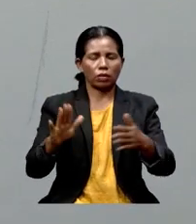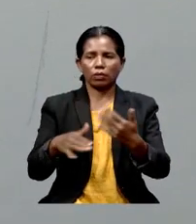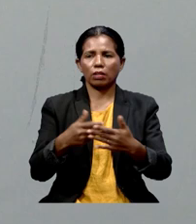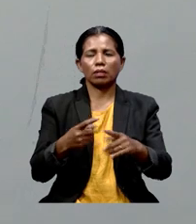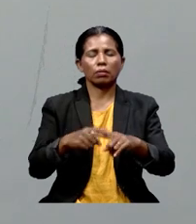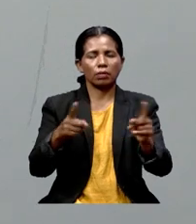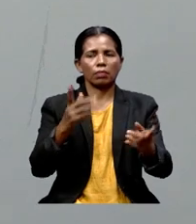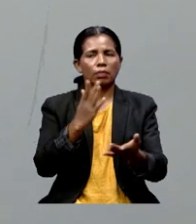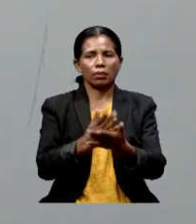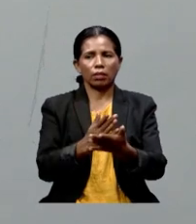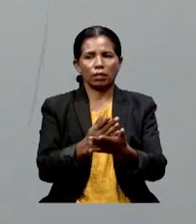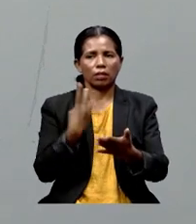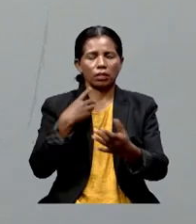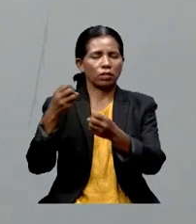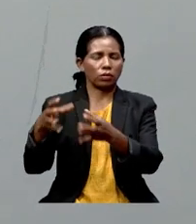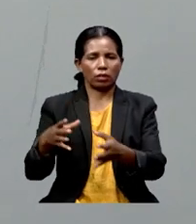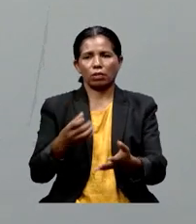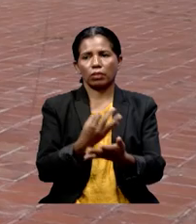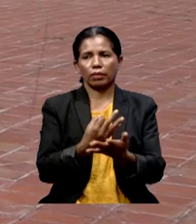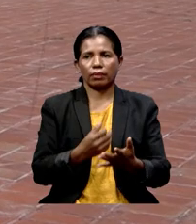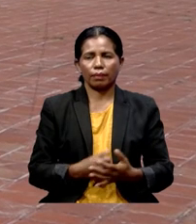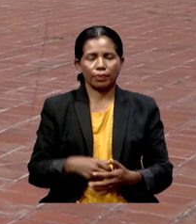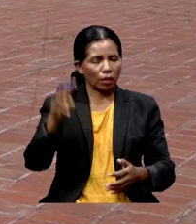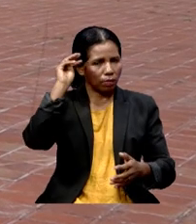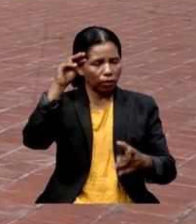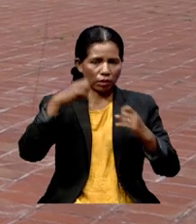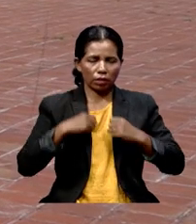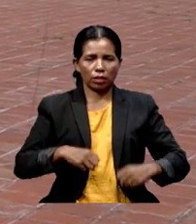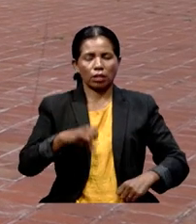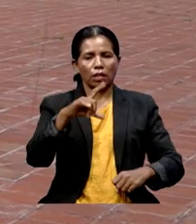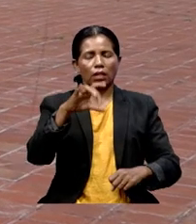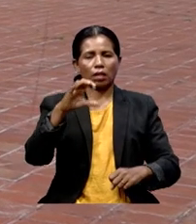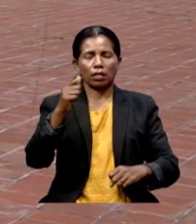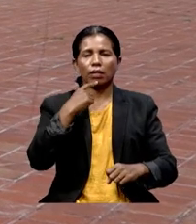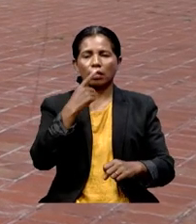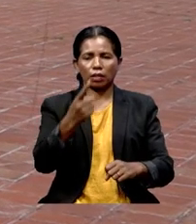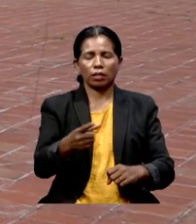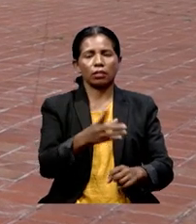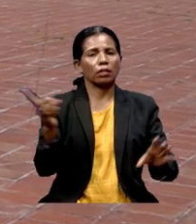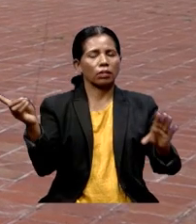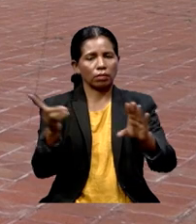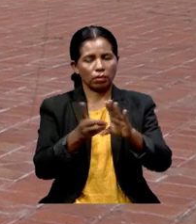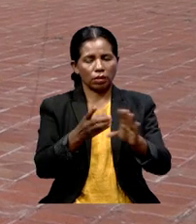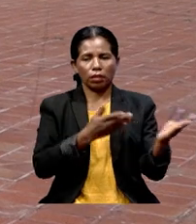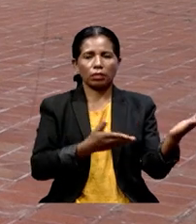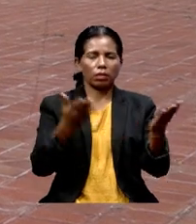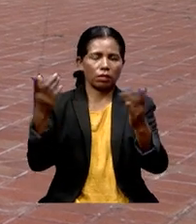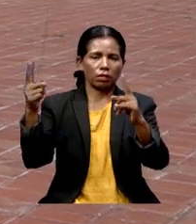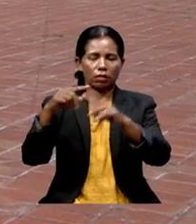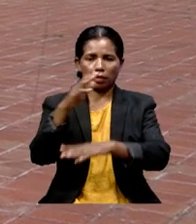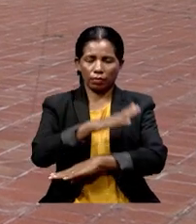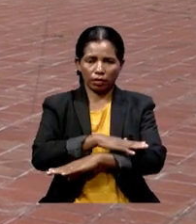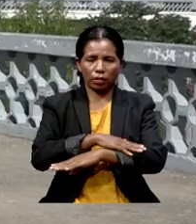ver para claro isto só é ou se antes nem ministra saúde ele os reis amaral hateten documento ne be submete ona bania